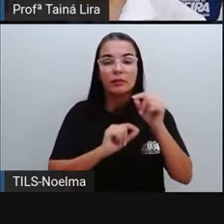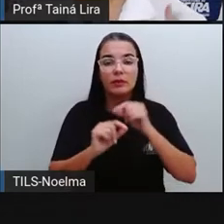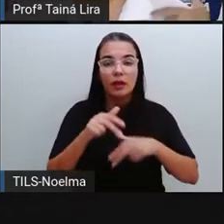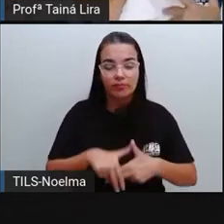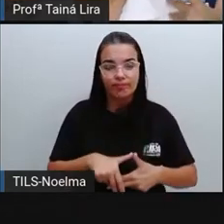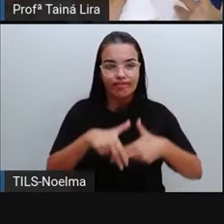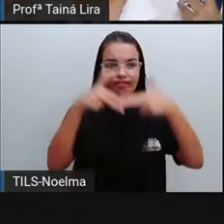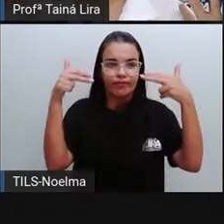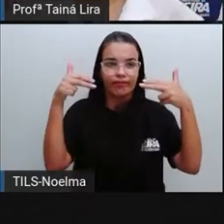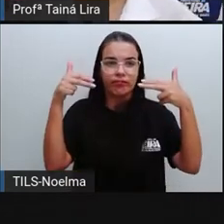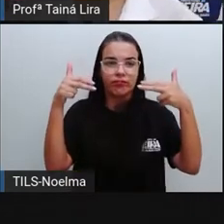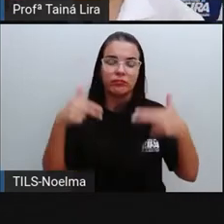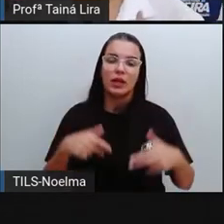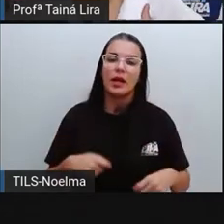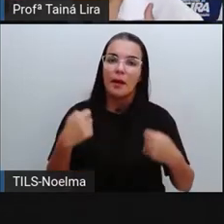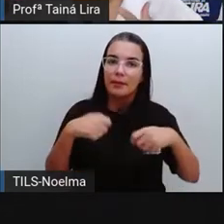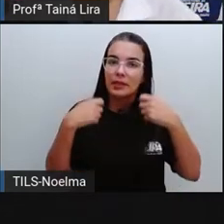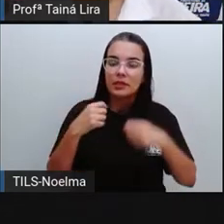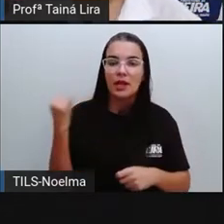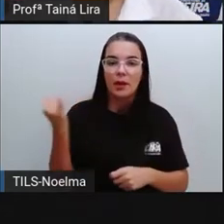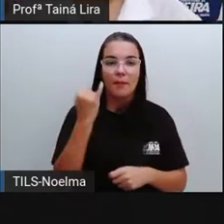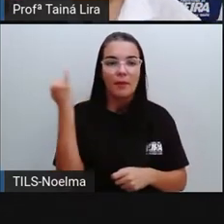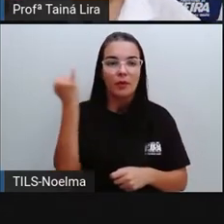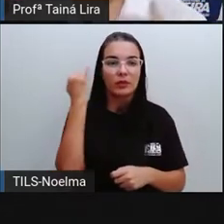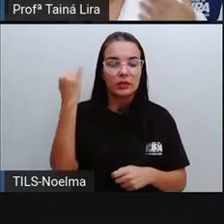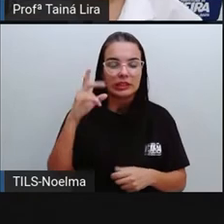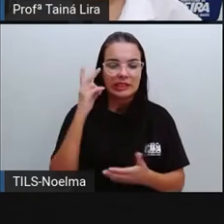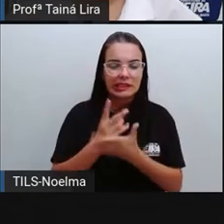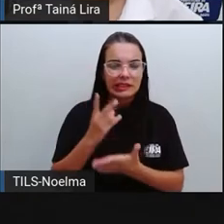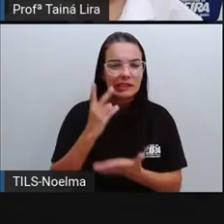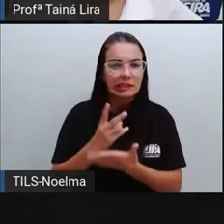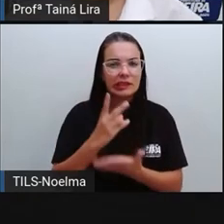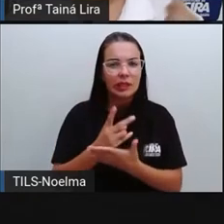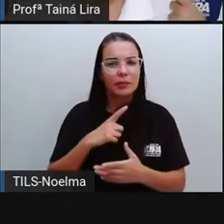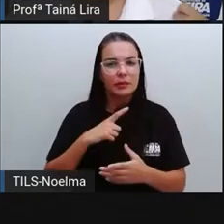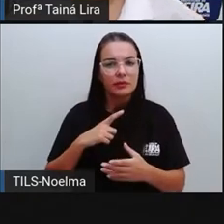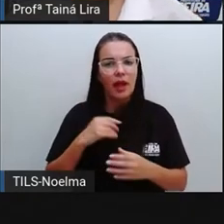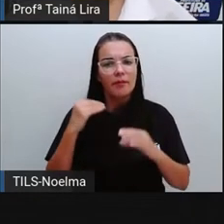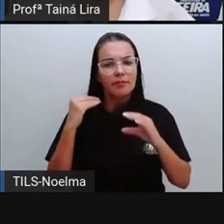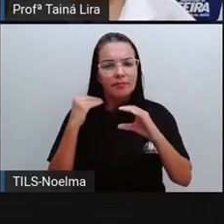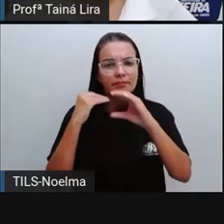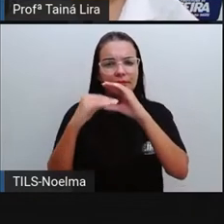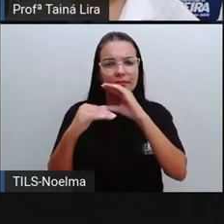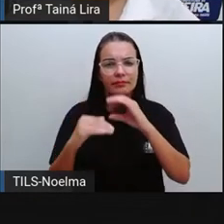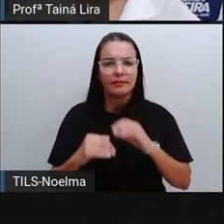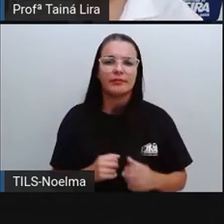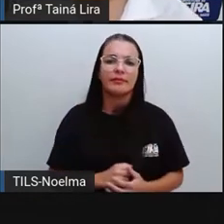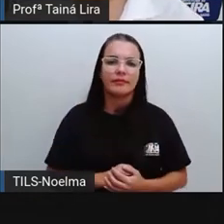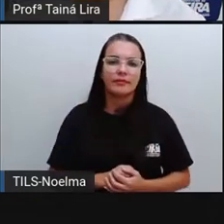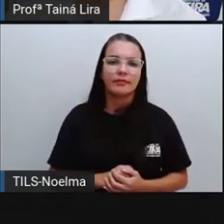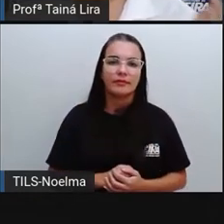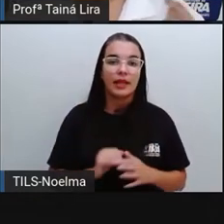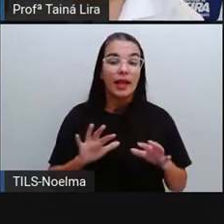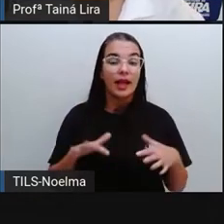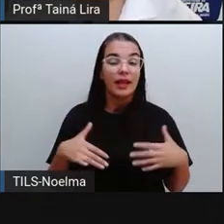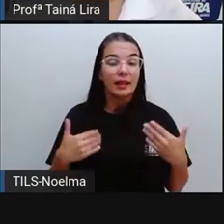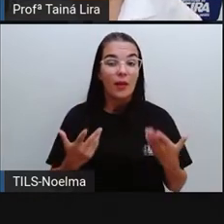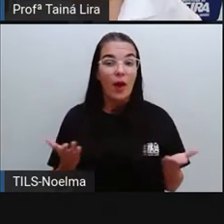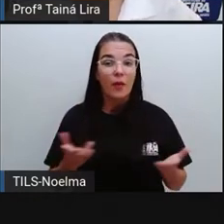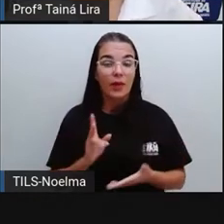isso que a gente é importante a gente sempre estar trazendo aí essa mensagem, tá bom? E a gente vai